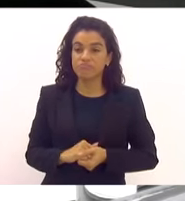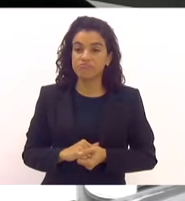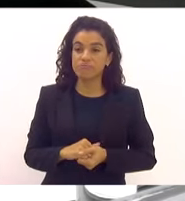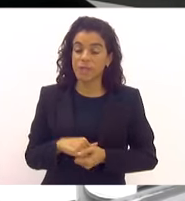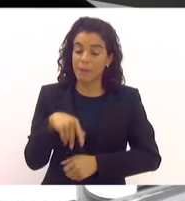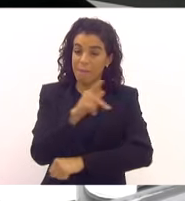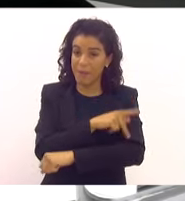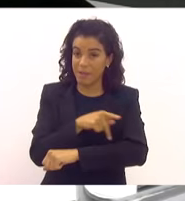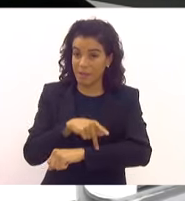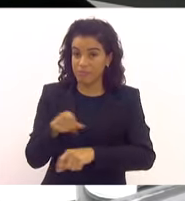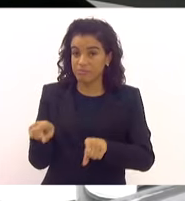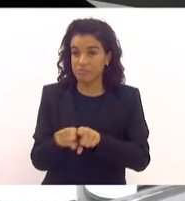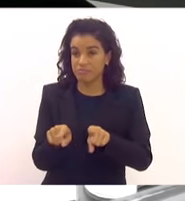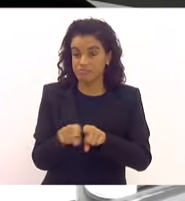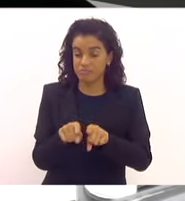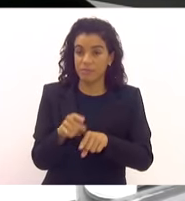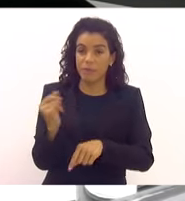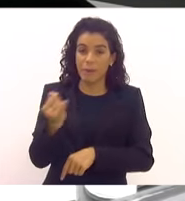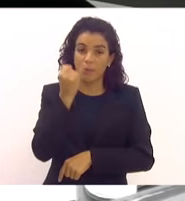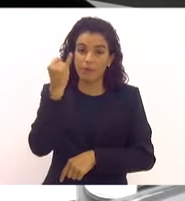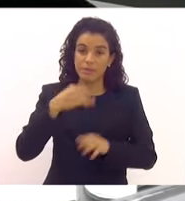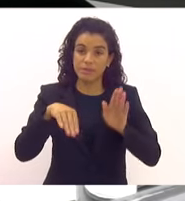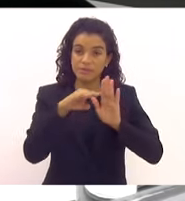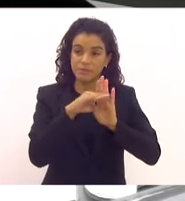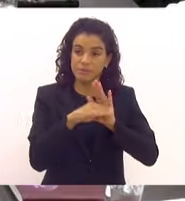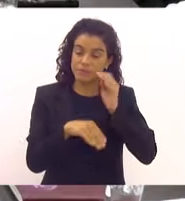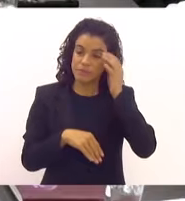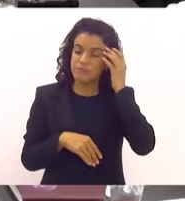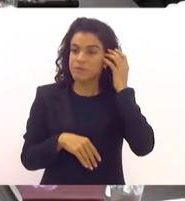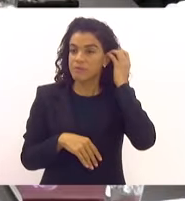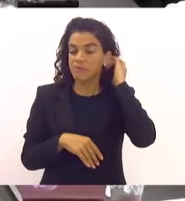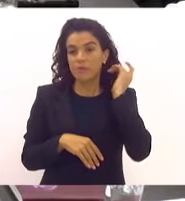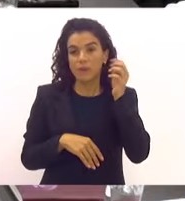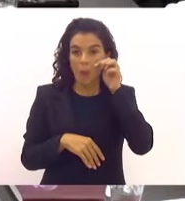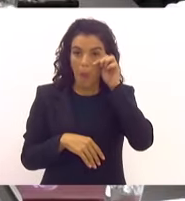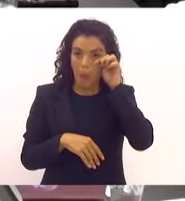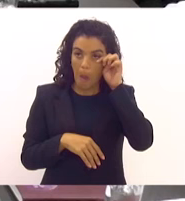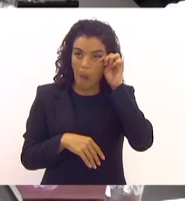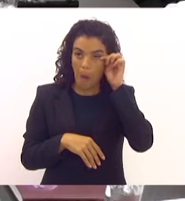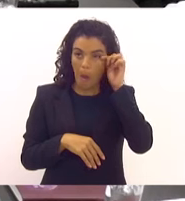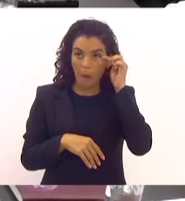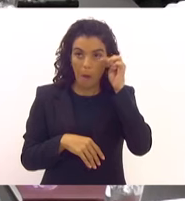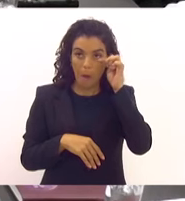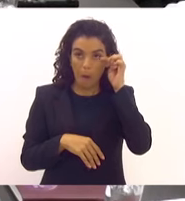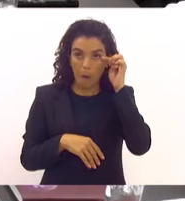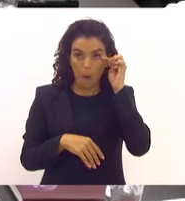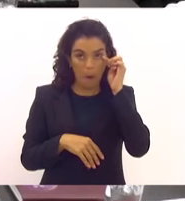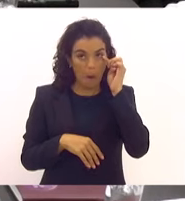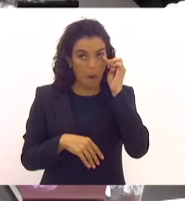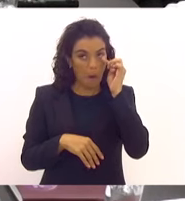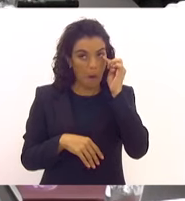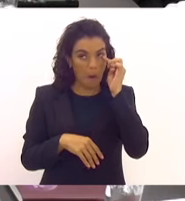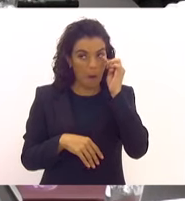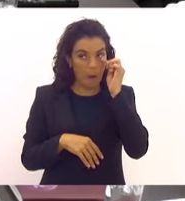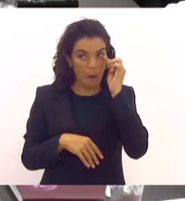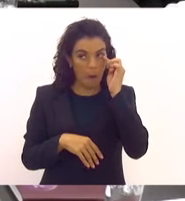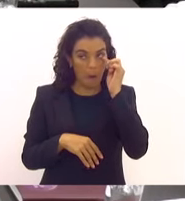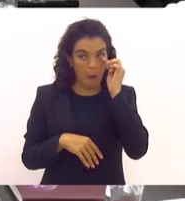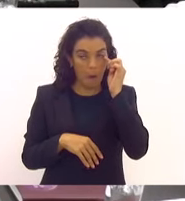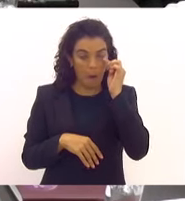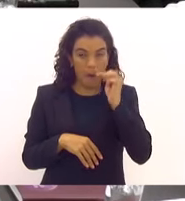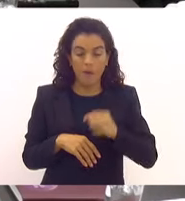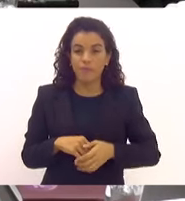pedagógico e pela relevância da pauta. Perfeito. Então, vai discutir ainda? Não. Vamos encaminhar a votação, então, para a